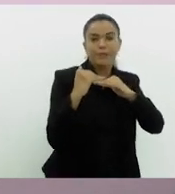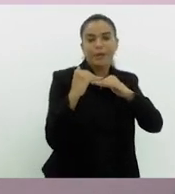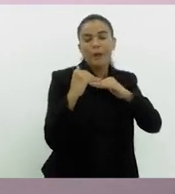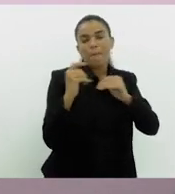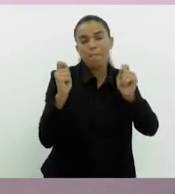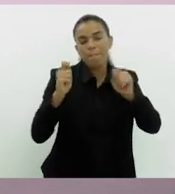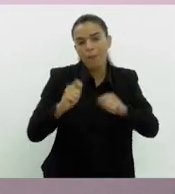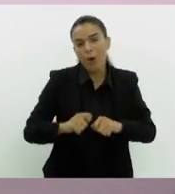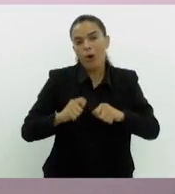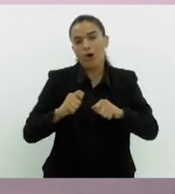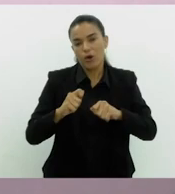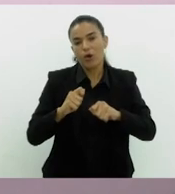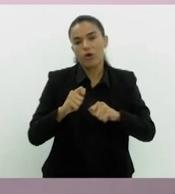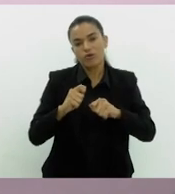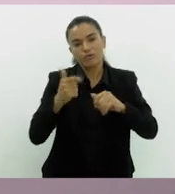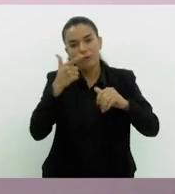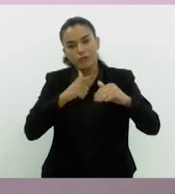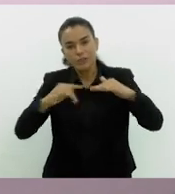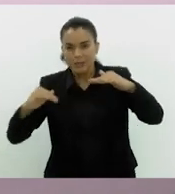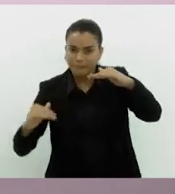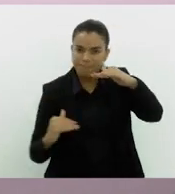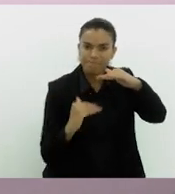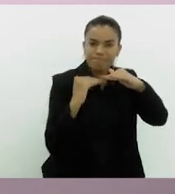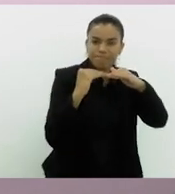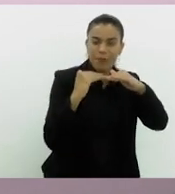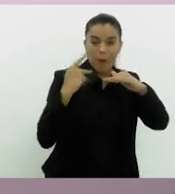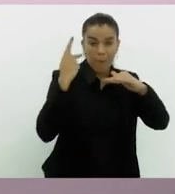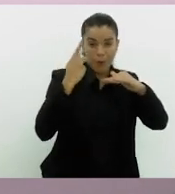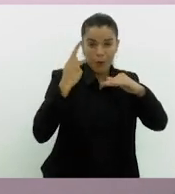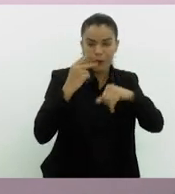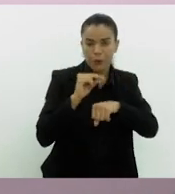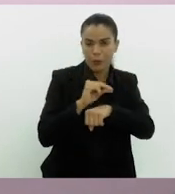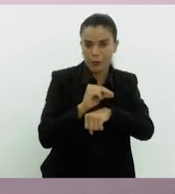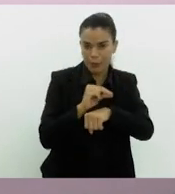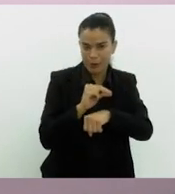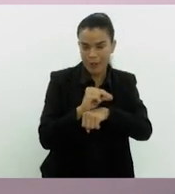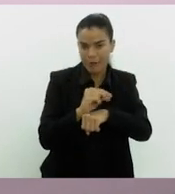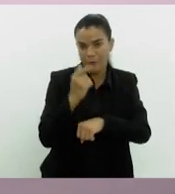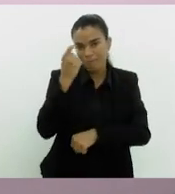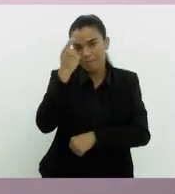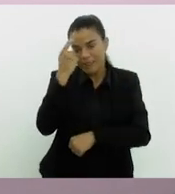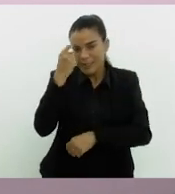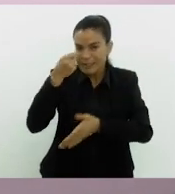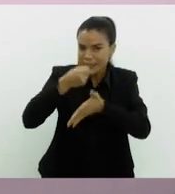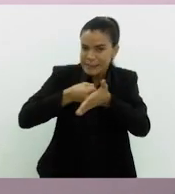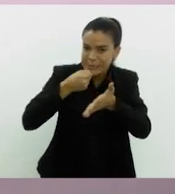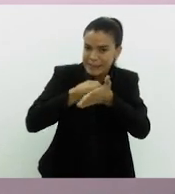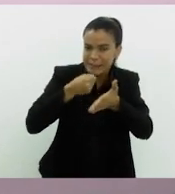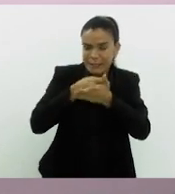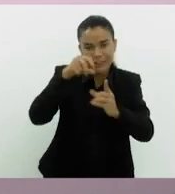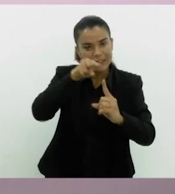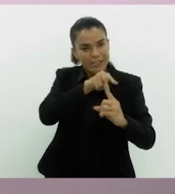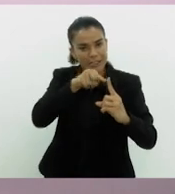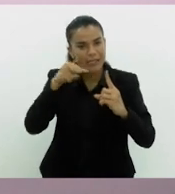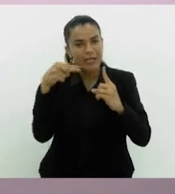ser alcançadas com uma política de cuidado pensada nesta